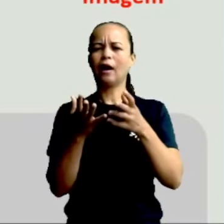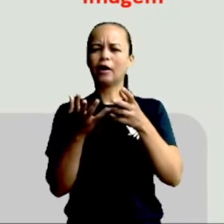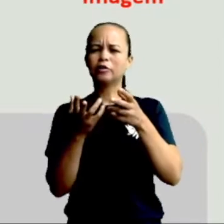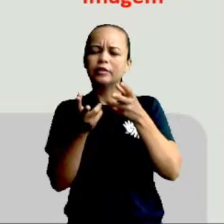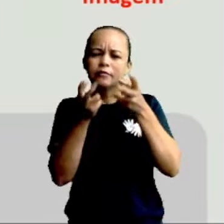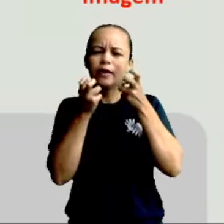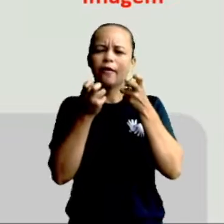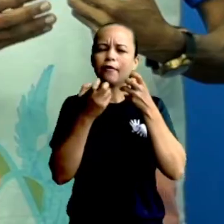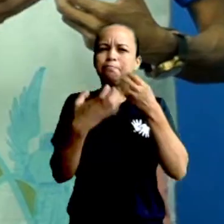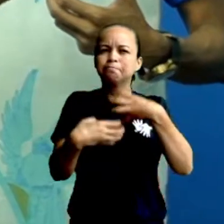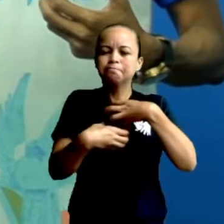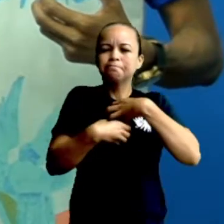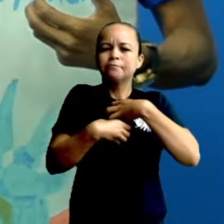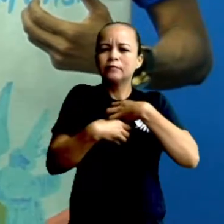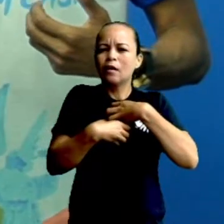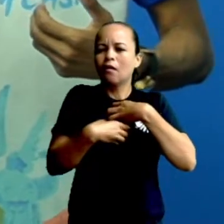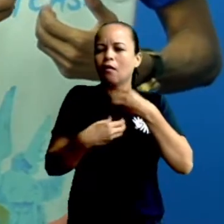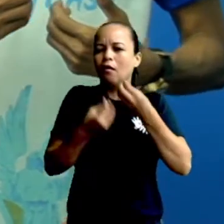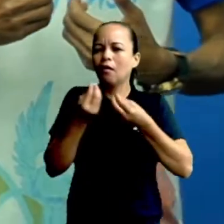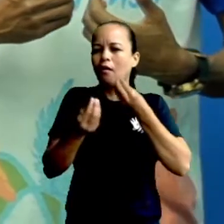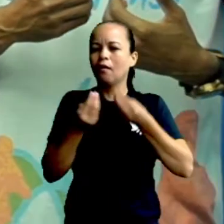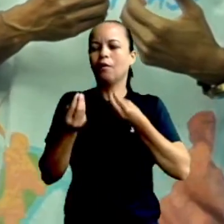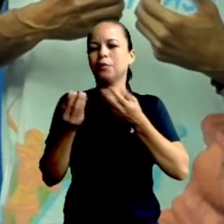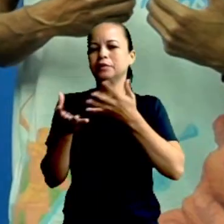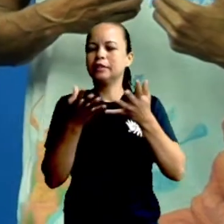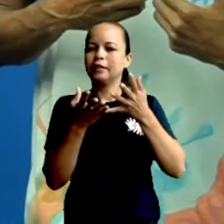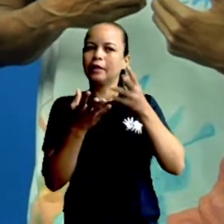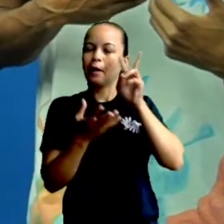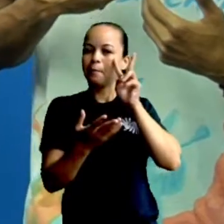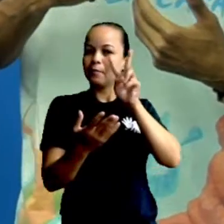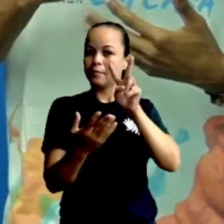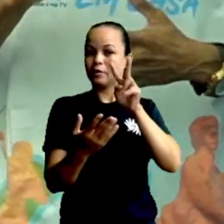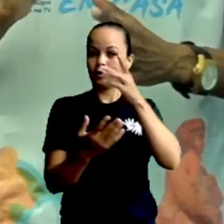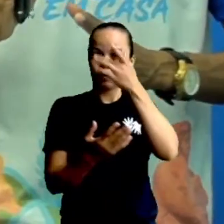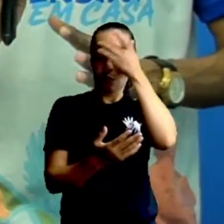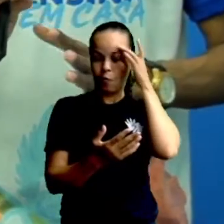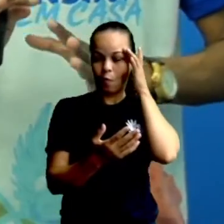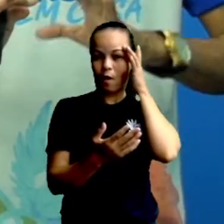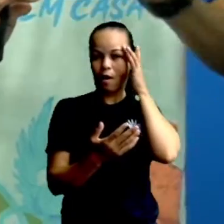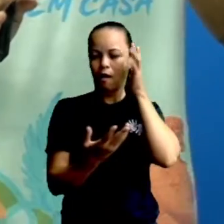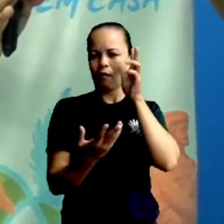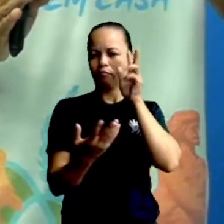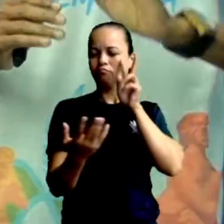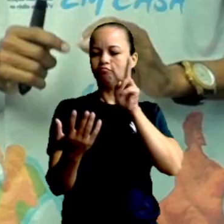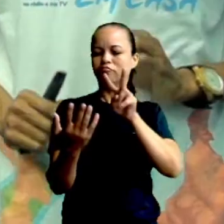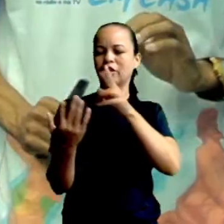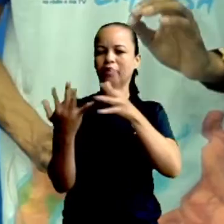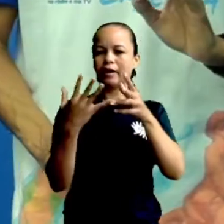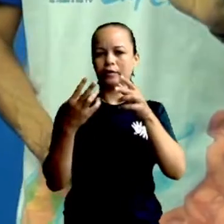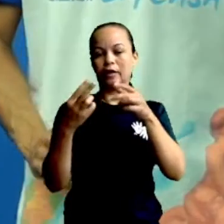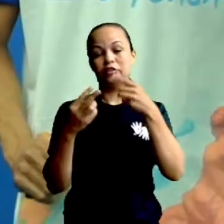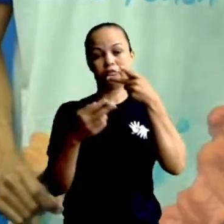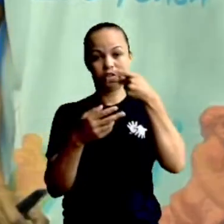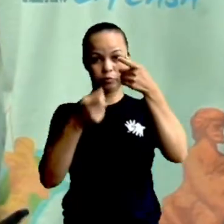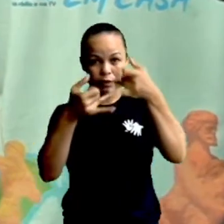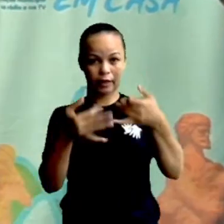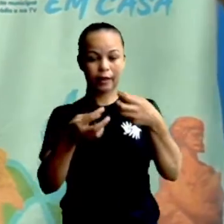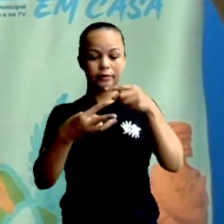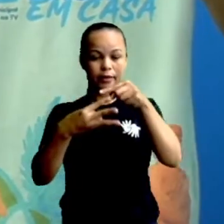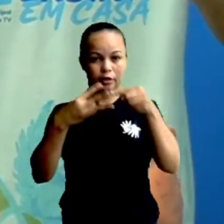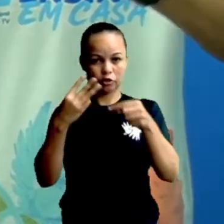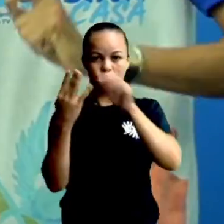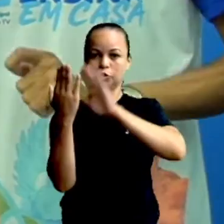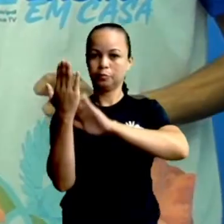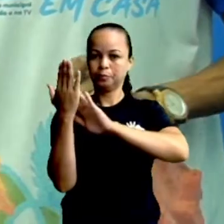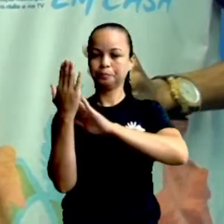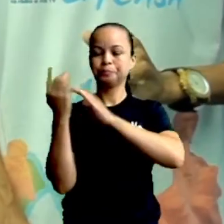sensação que a pessoa, quando vai olhar para um espelho plano, a gente vai falar 3 tipos de espelho aqui, tá bom? Mas vamos lá.